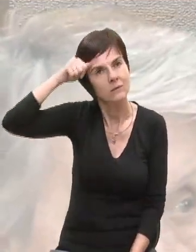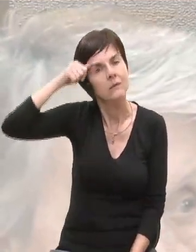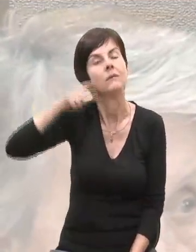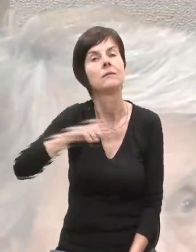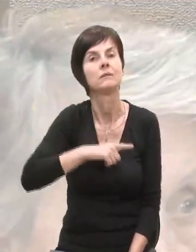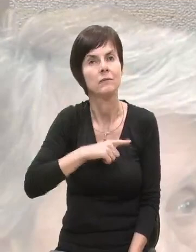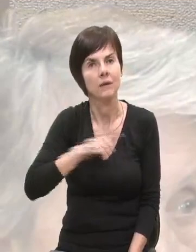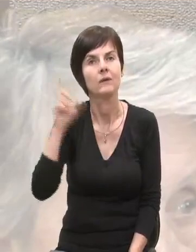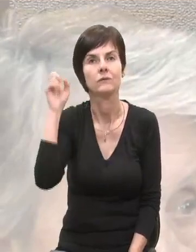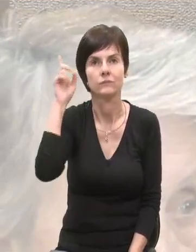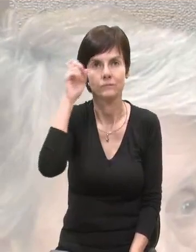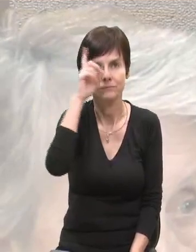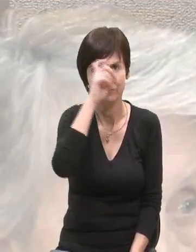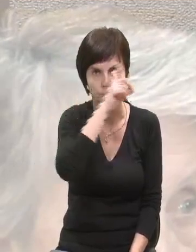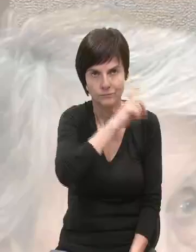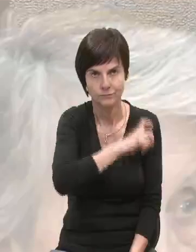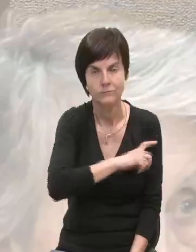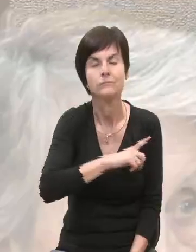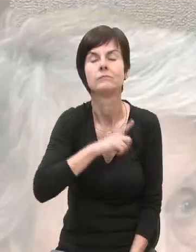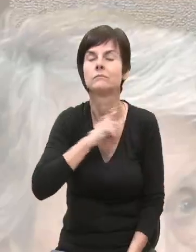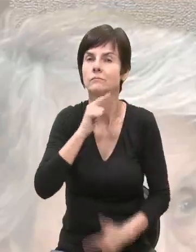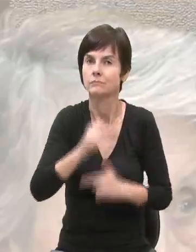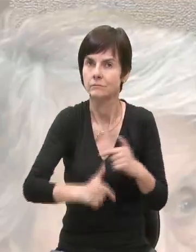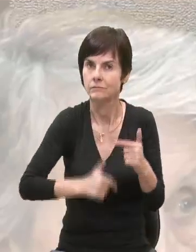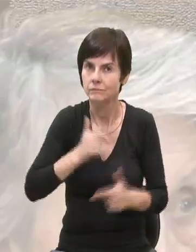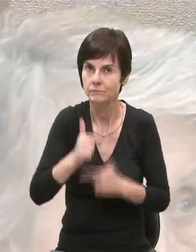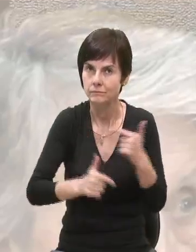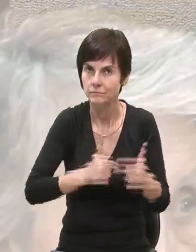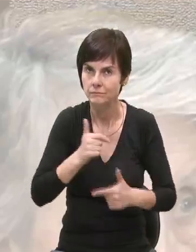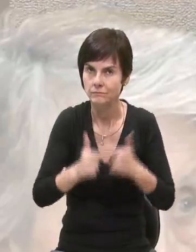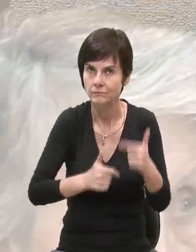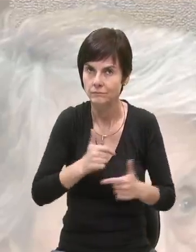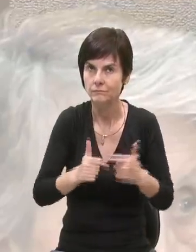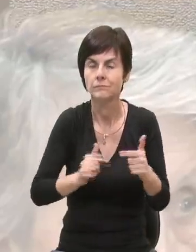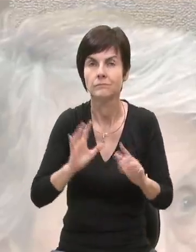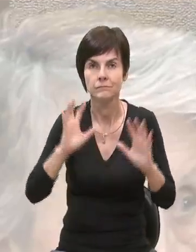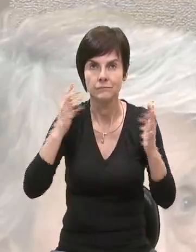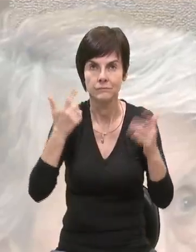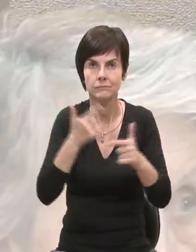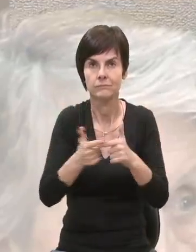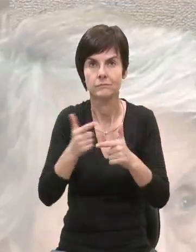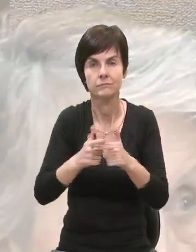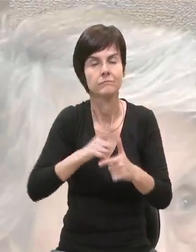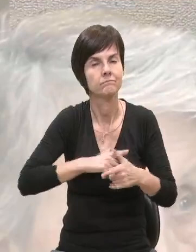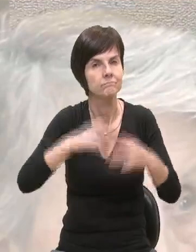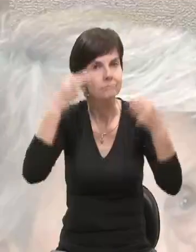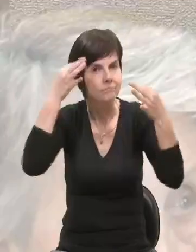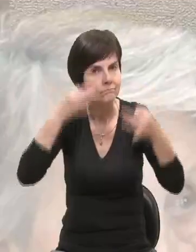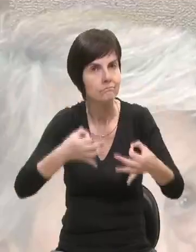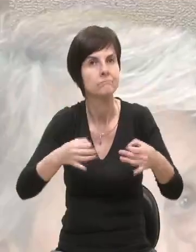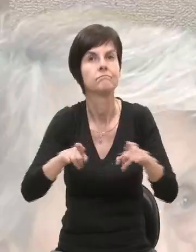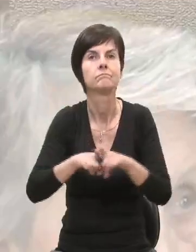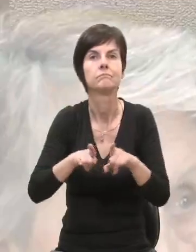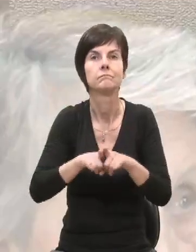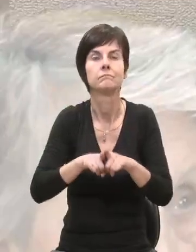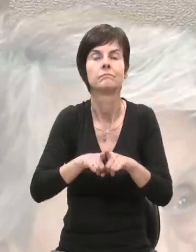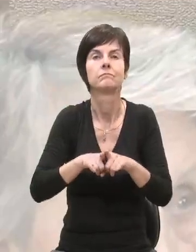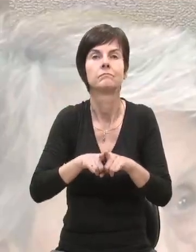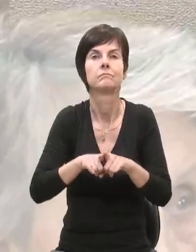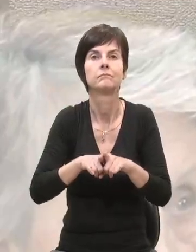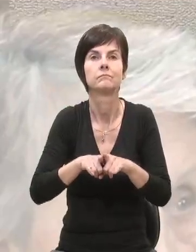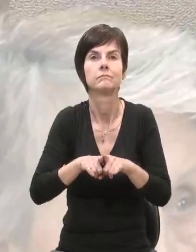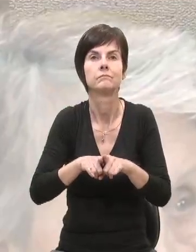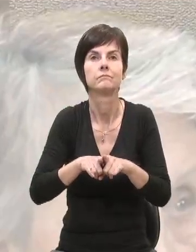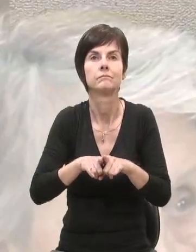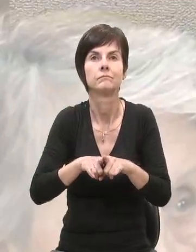todas as dificuldades, tem trabalhado para solucionar esse problema, e eu tenho certeza, a gente tem que também